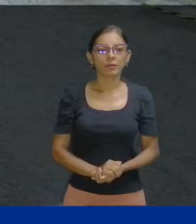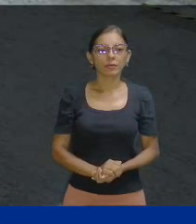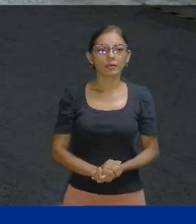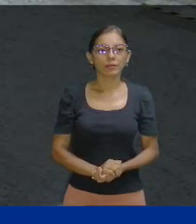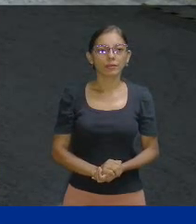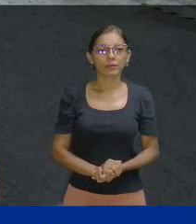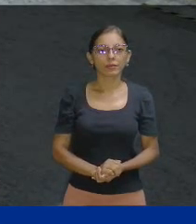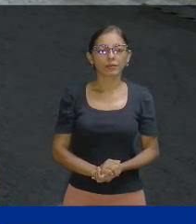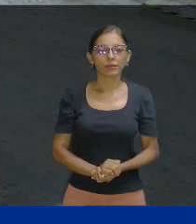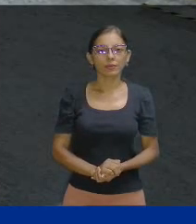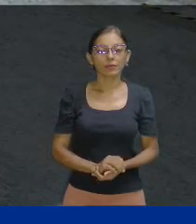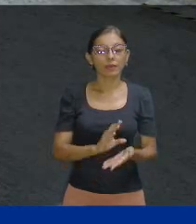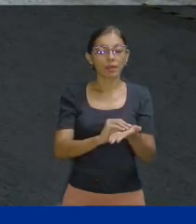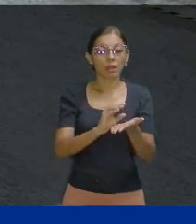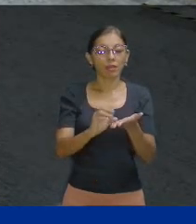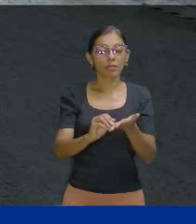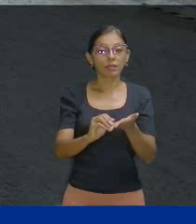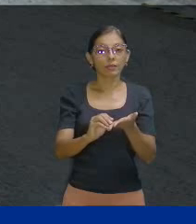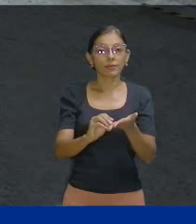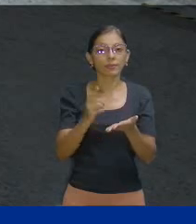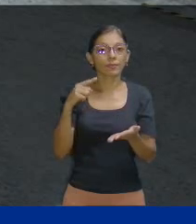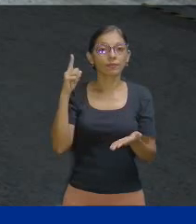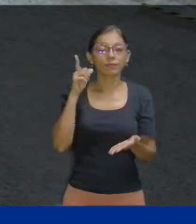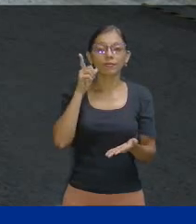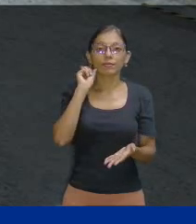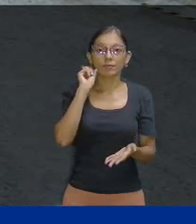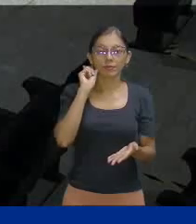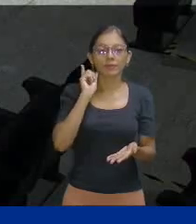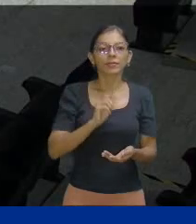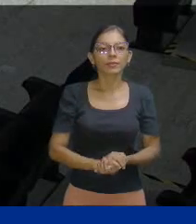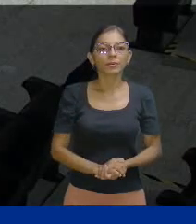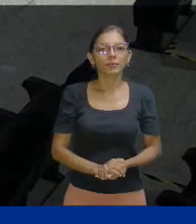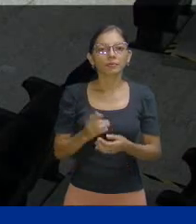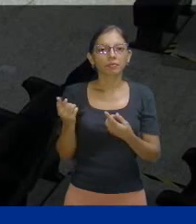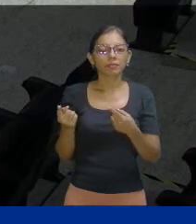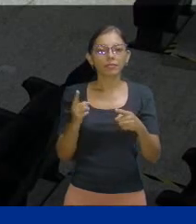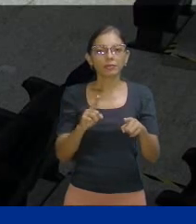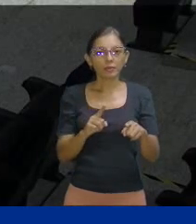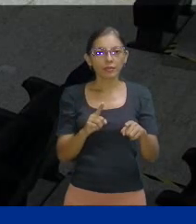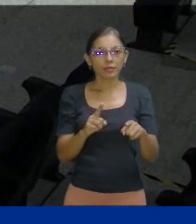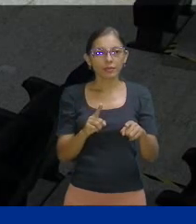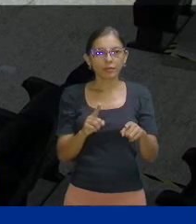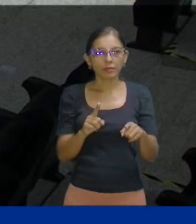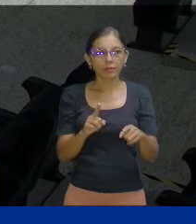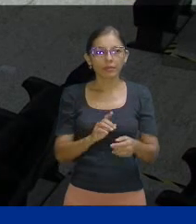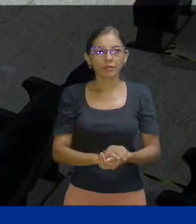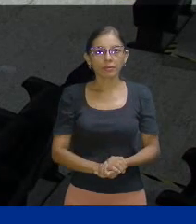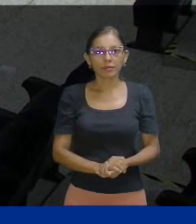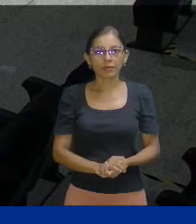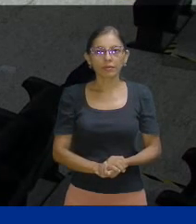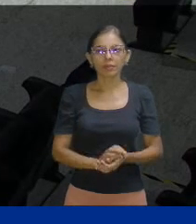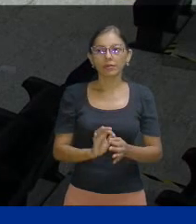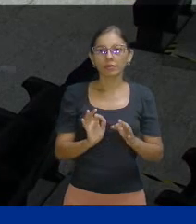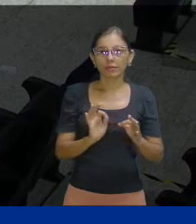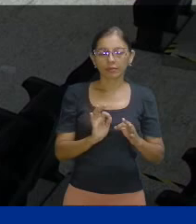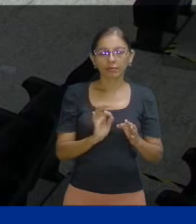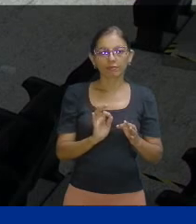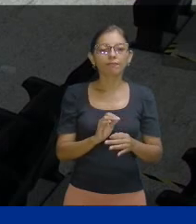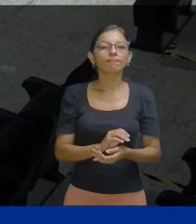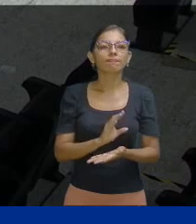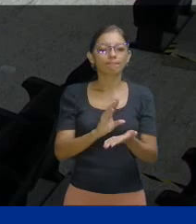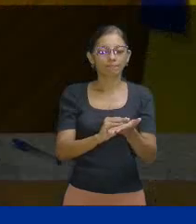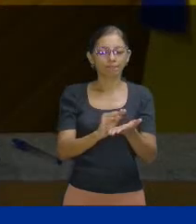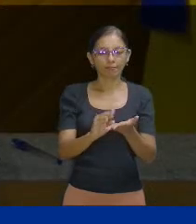submeto a apreciação da sessão anterior, perguntando se há algum óbice à sua aprovação. Não